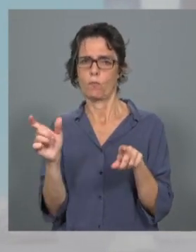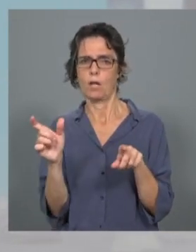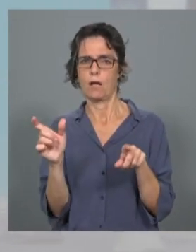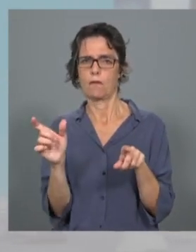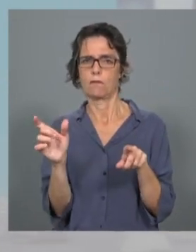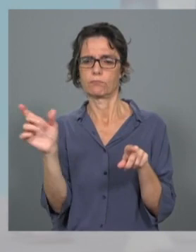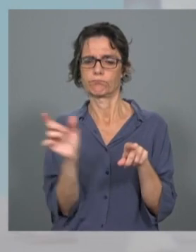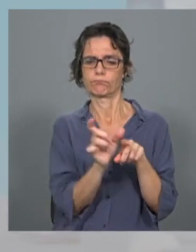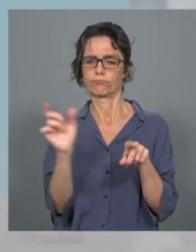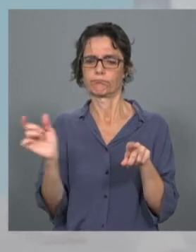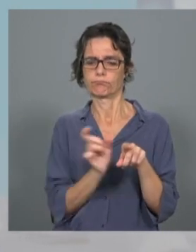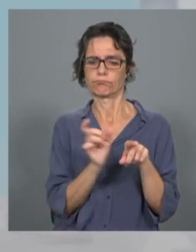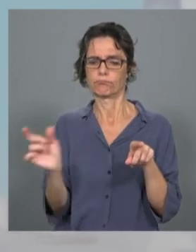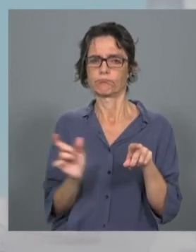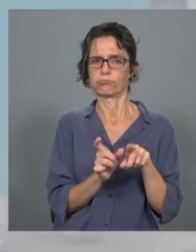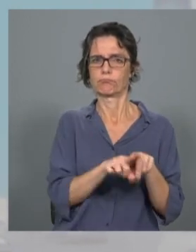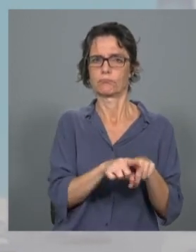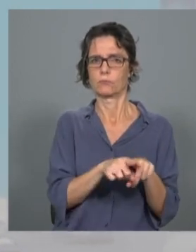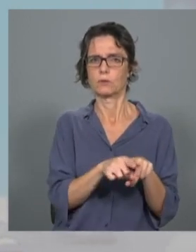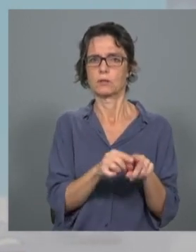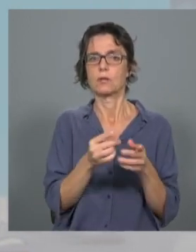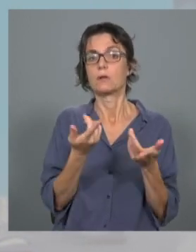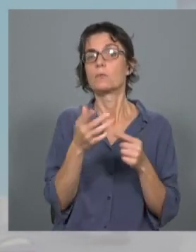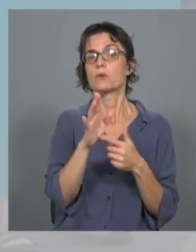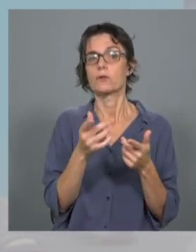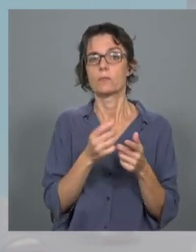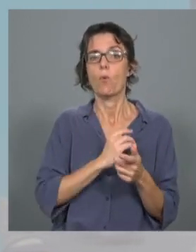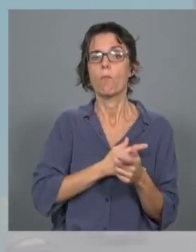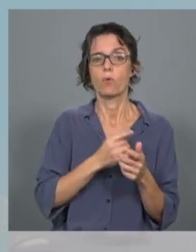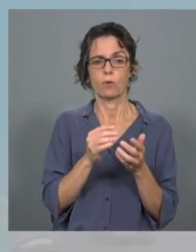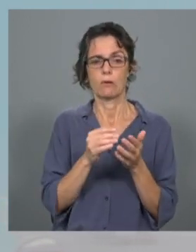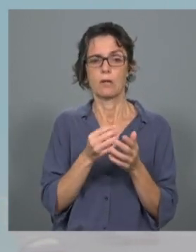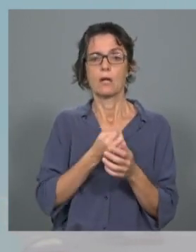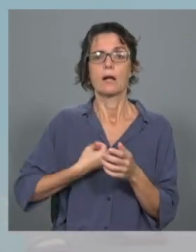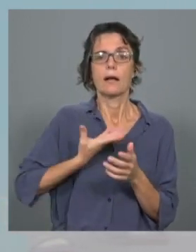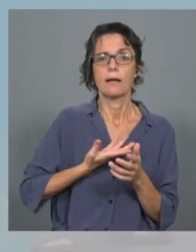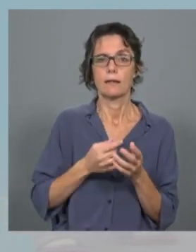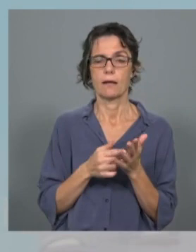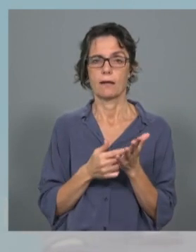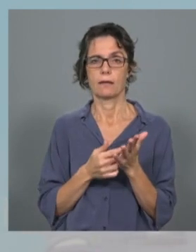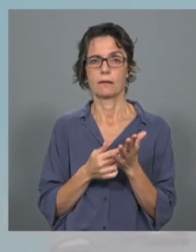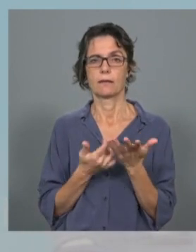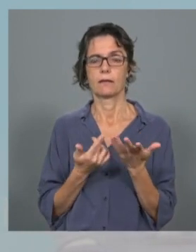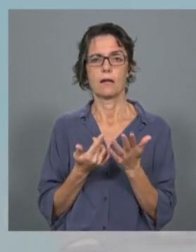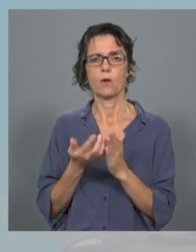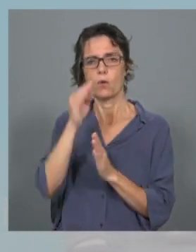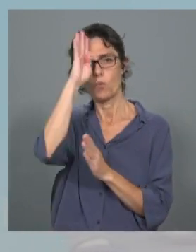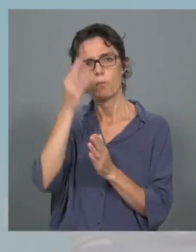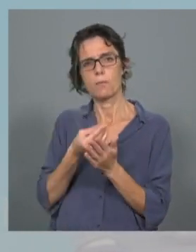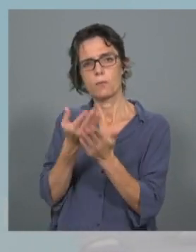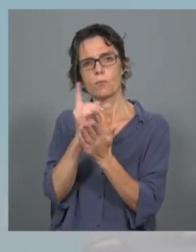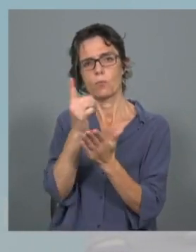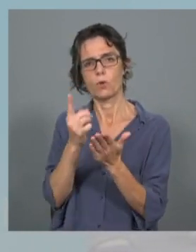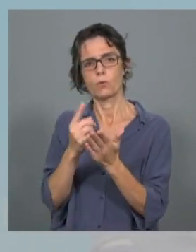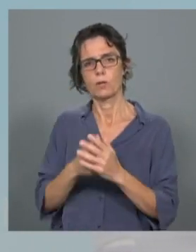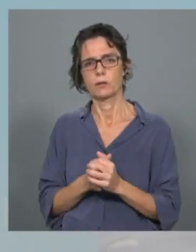política e políticos como caridade, como amor. Que nova dimensão também o Papa propõe na Fratelli Tutti para o exercício